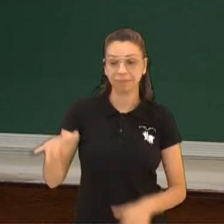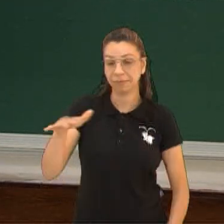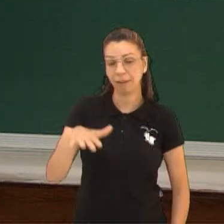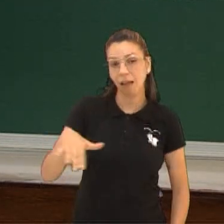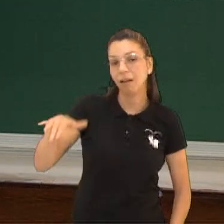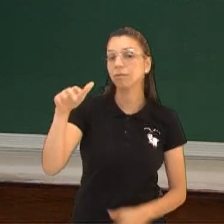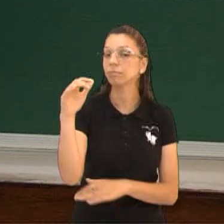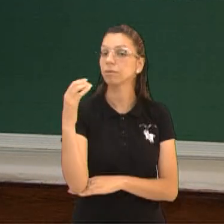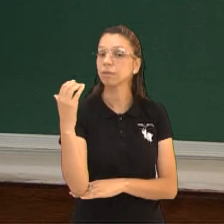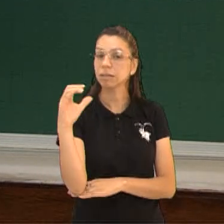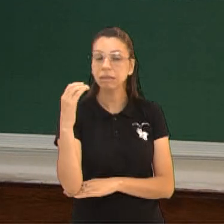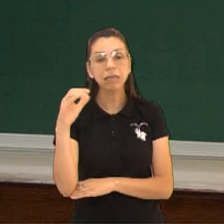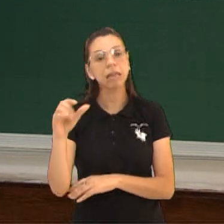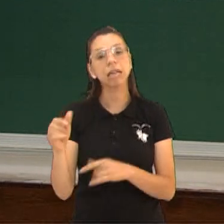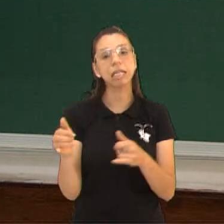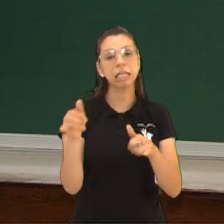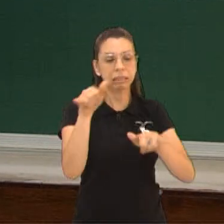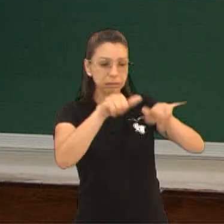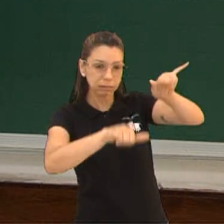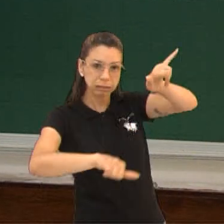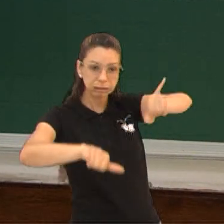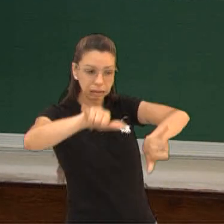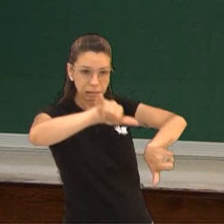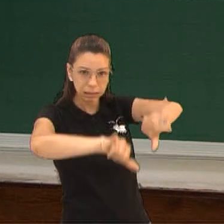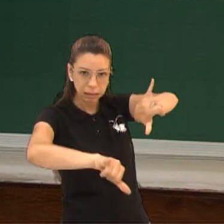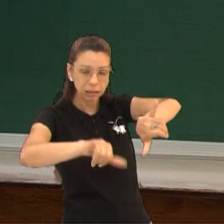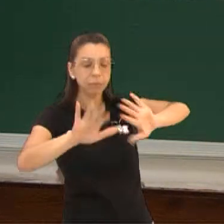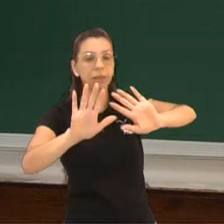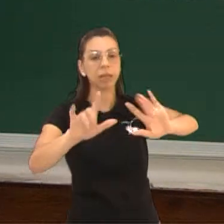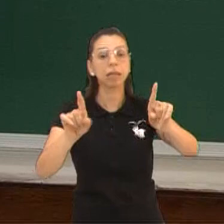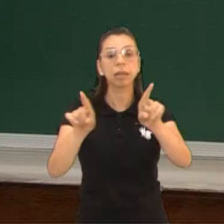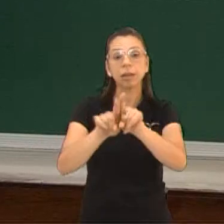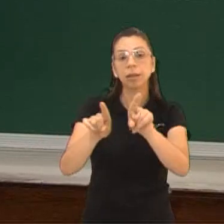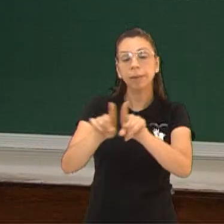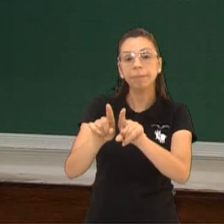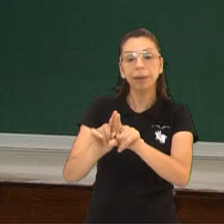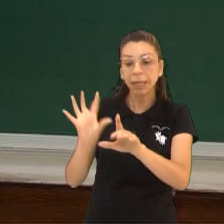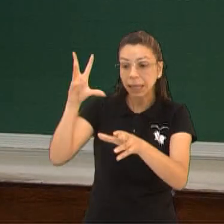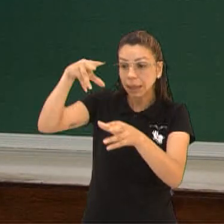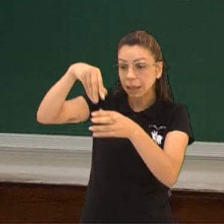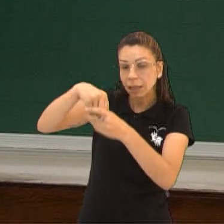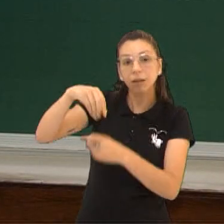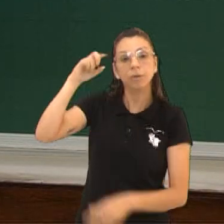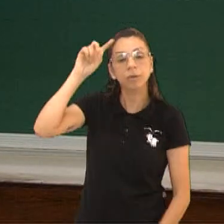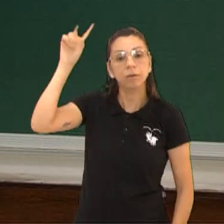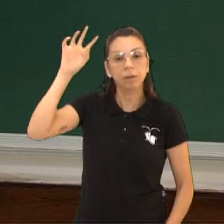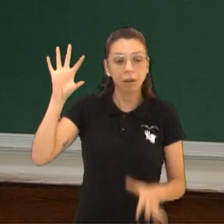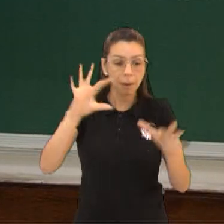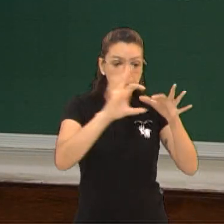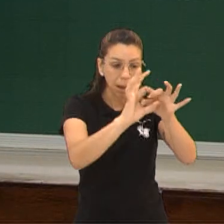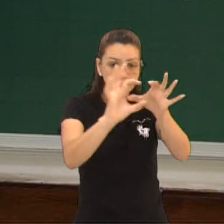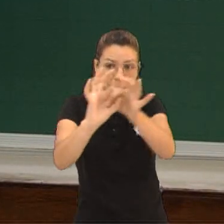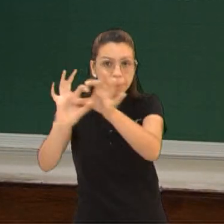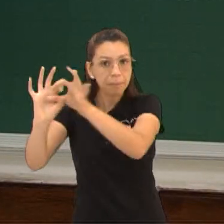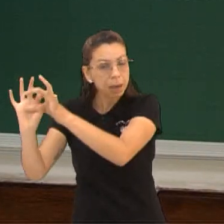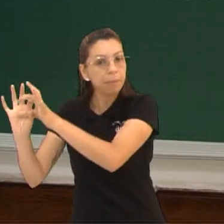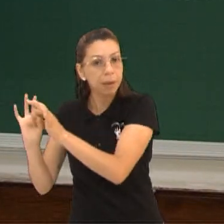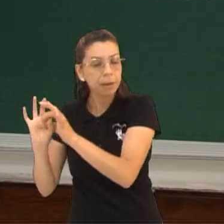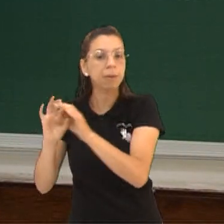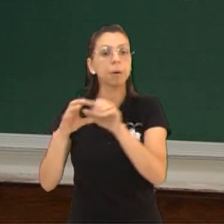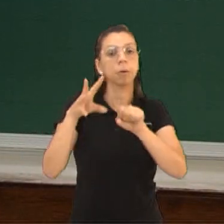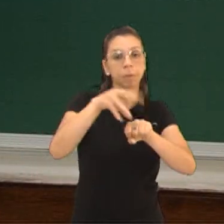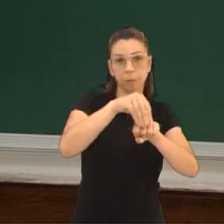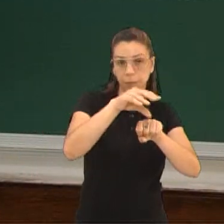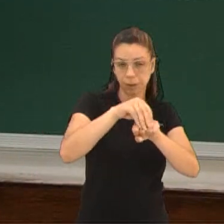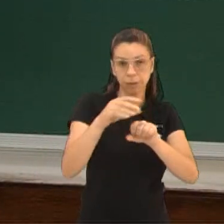da ciência e da química, que a gente também explora na filosofia, fazendo a interligação de todos os conhecimentos